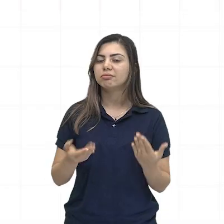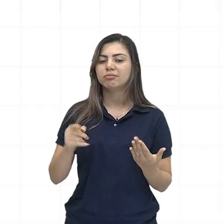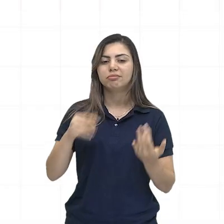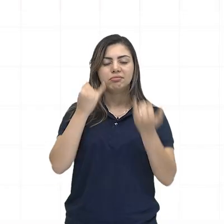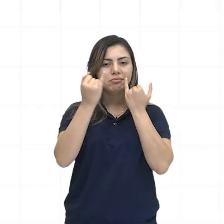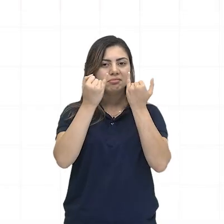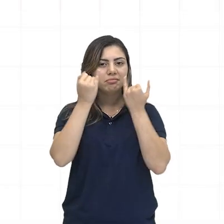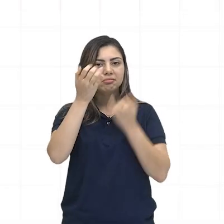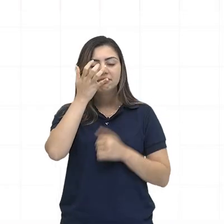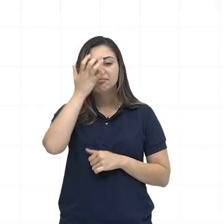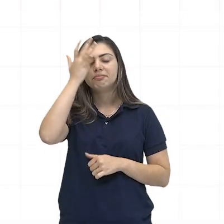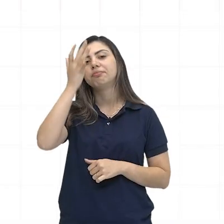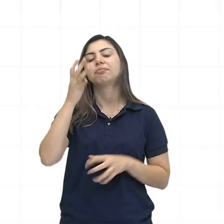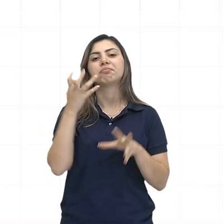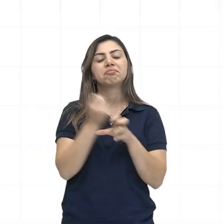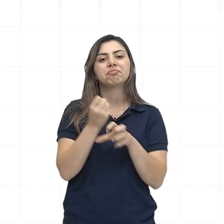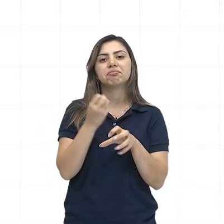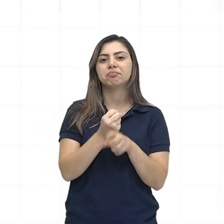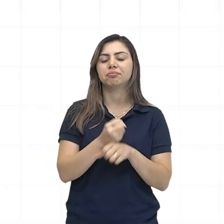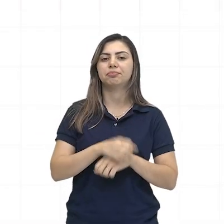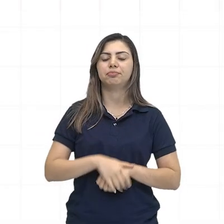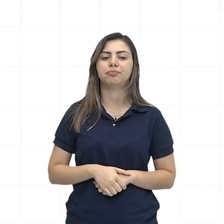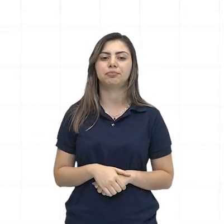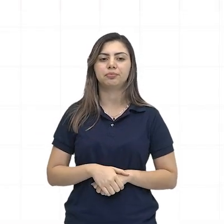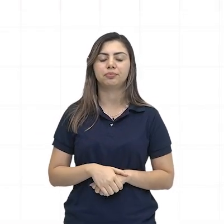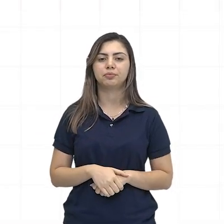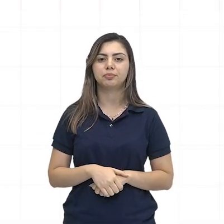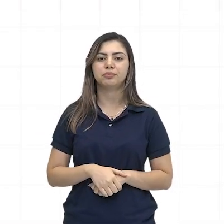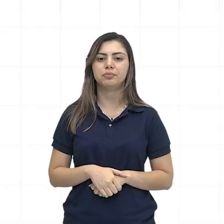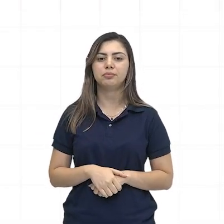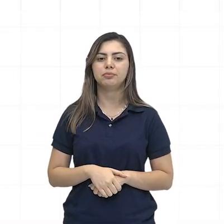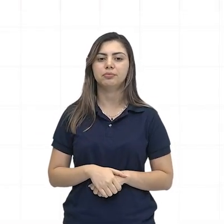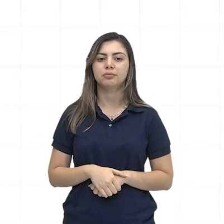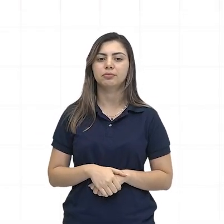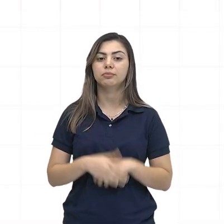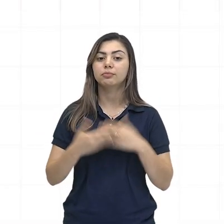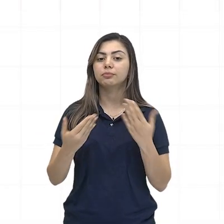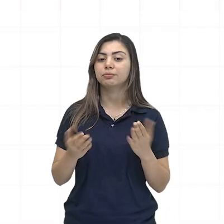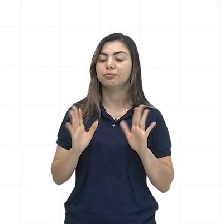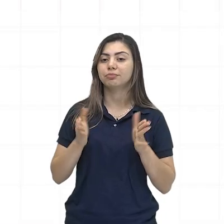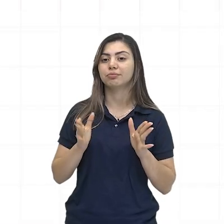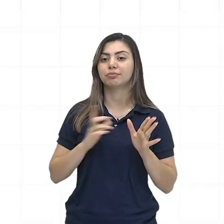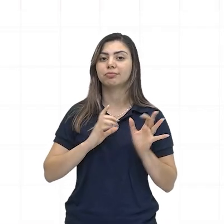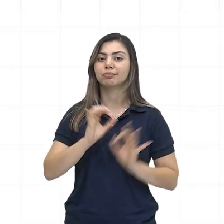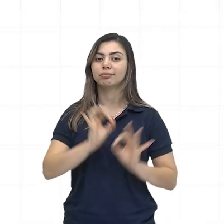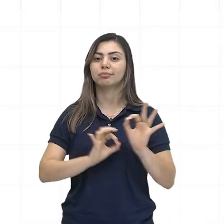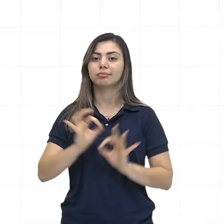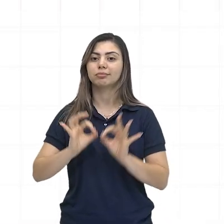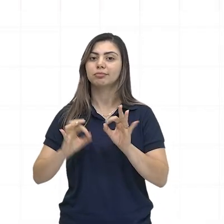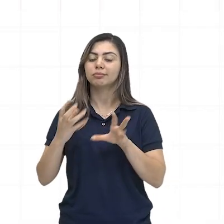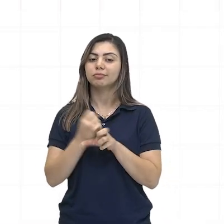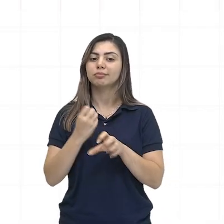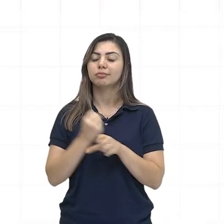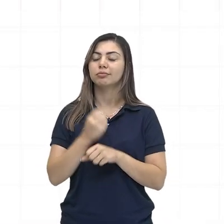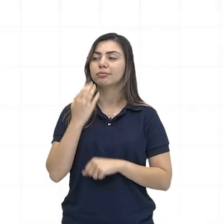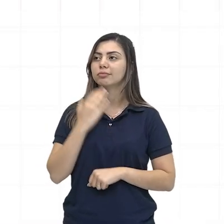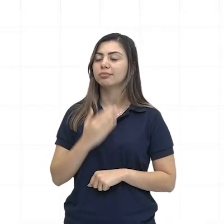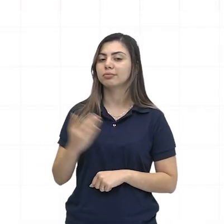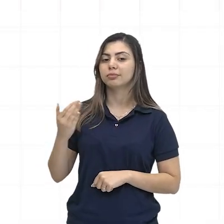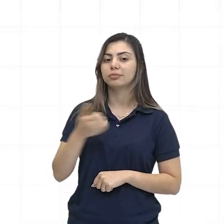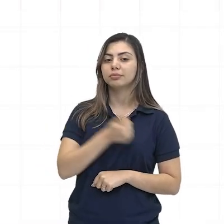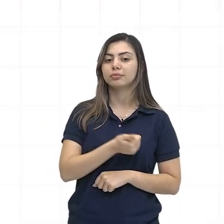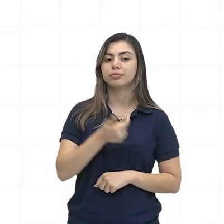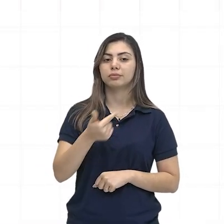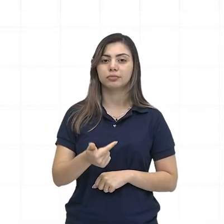segredo nenhum, certo? Beleza. Então, temos aqui, ó, o nosso desenvolvimento. Olha só.